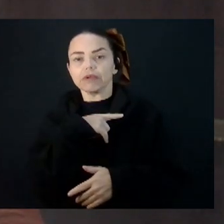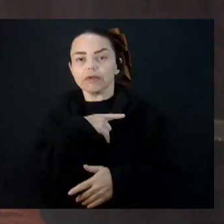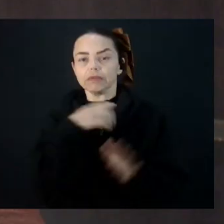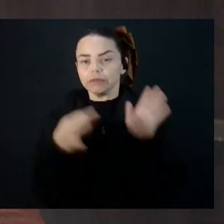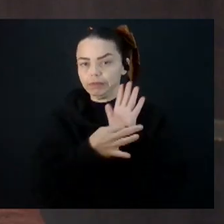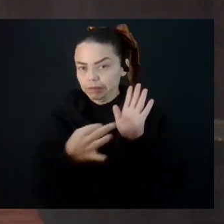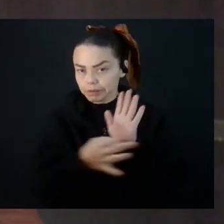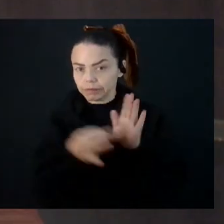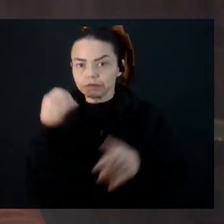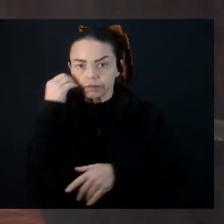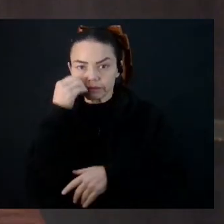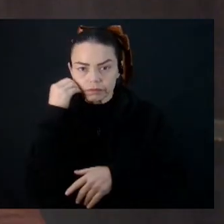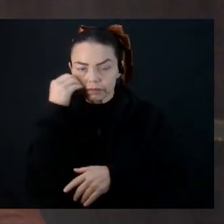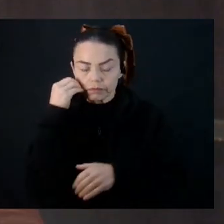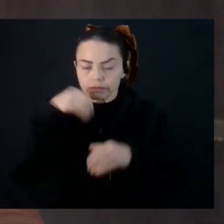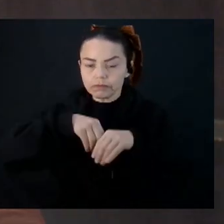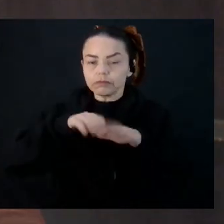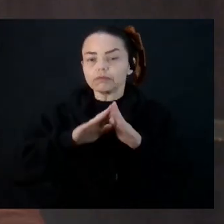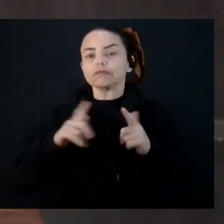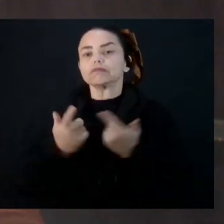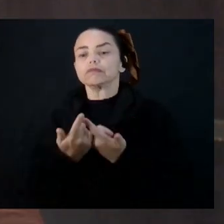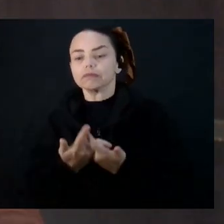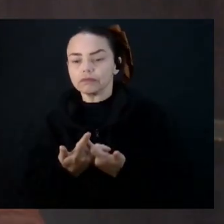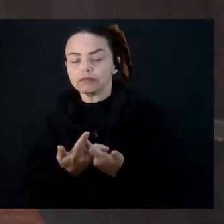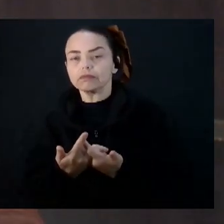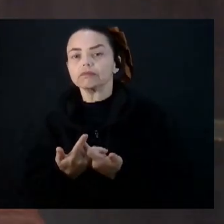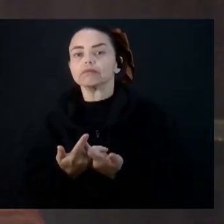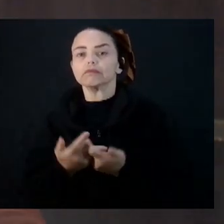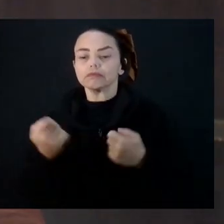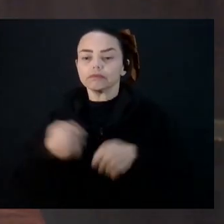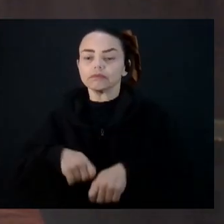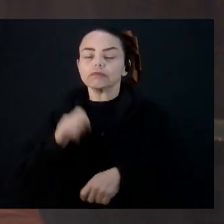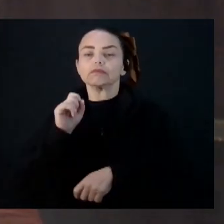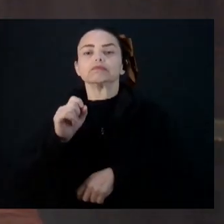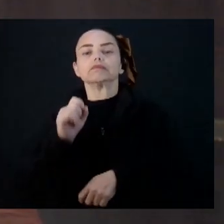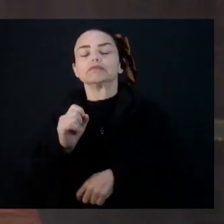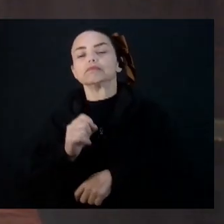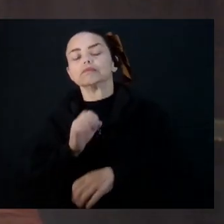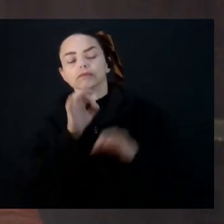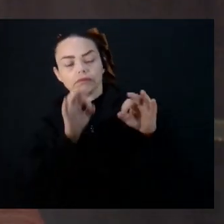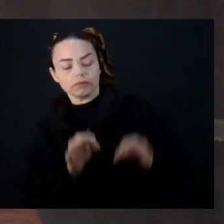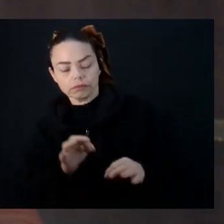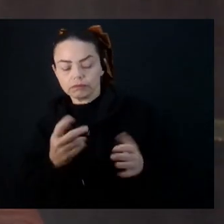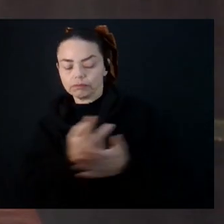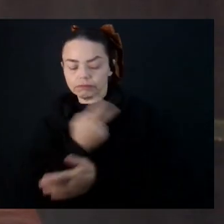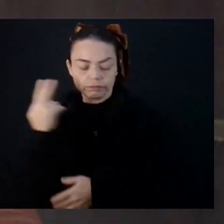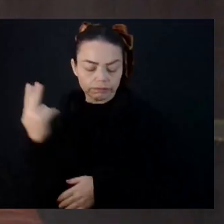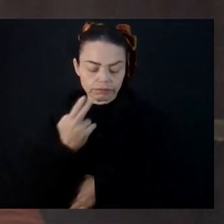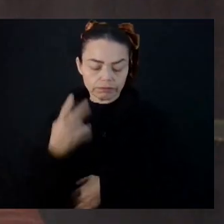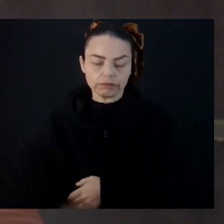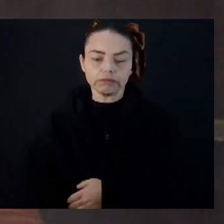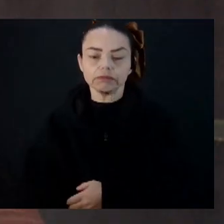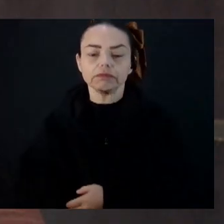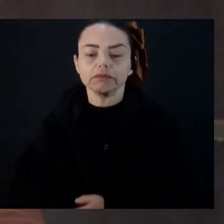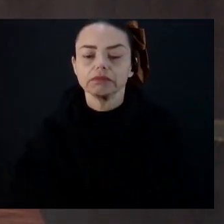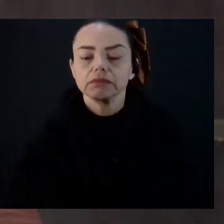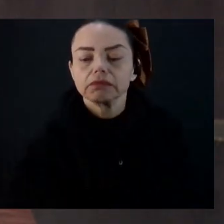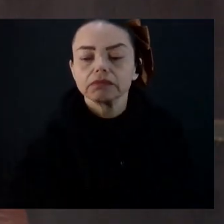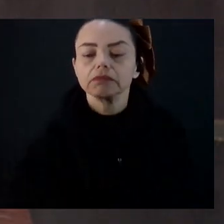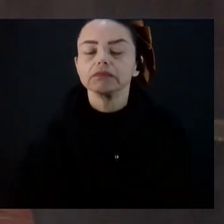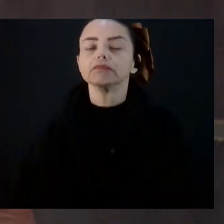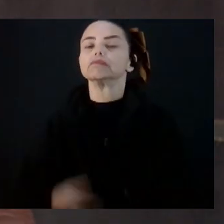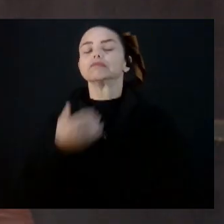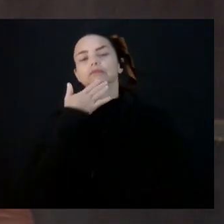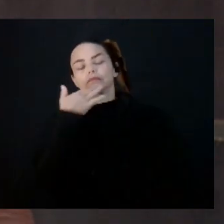né, dentro de todas as possibilidades, o que deu certo, o que não deu certo para os filhos dele, e ali pode ser o primeiro fio, né,